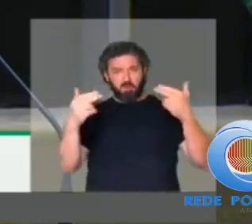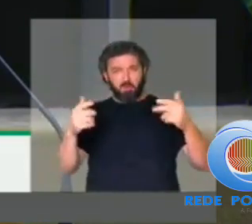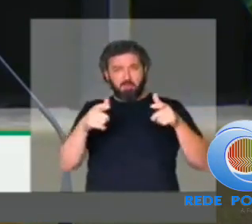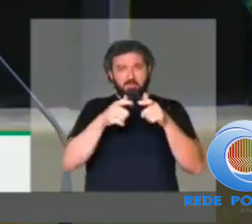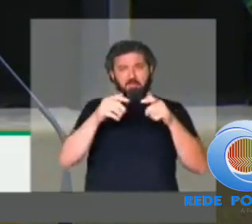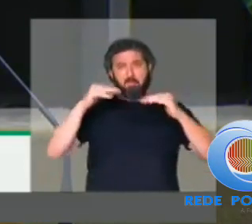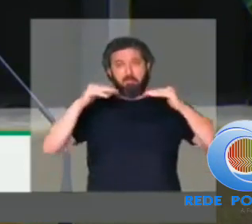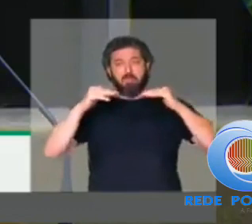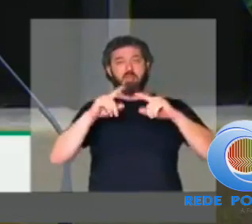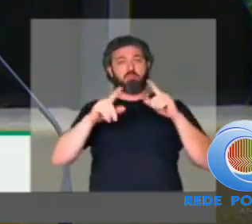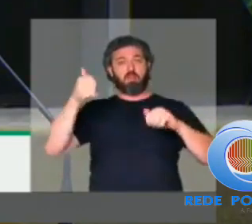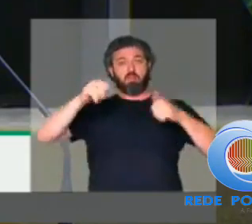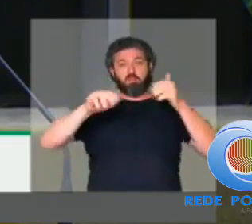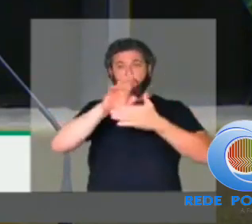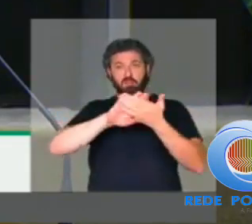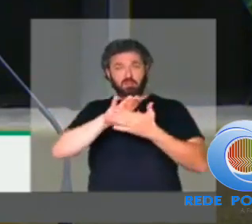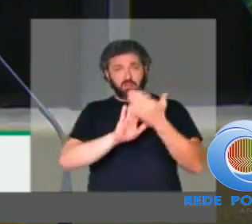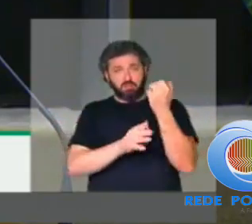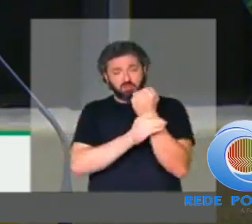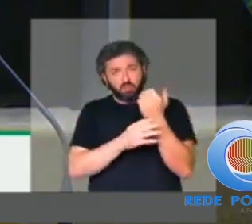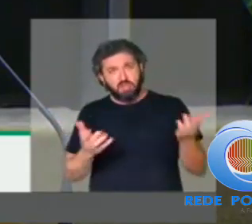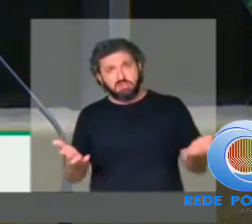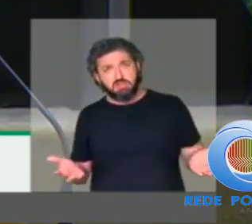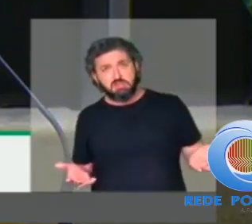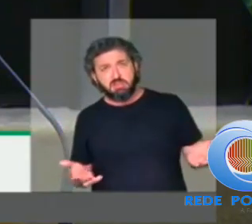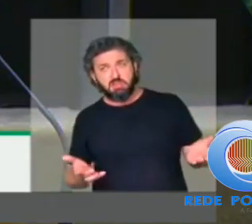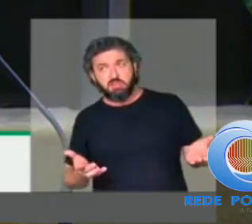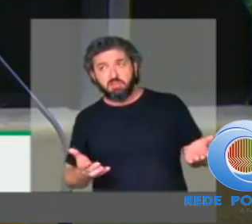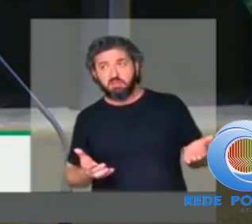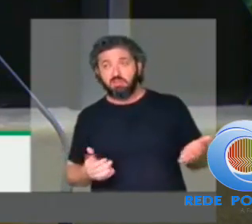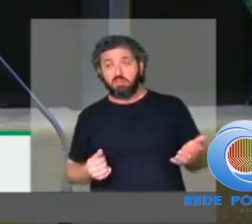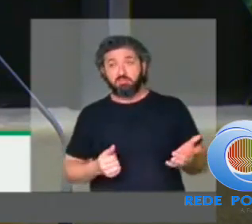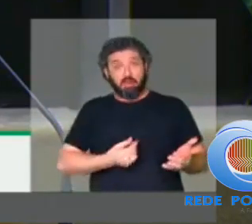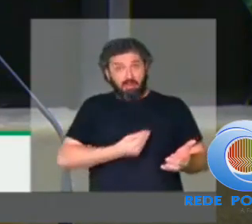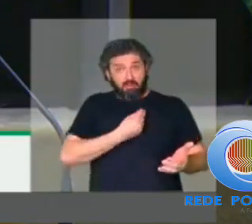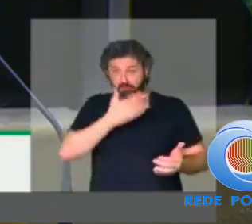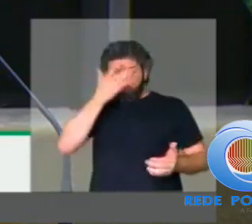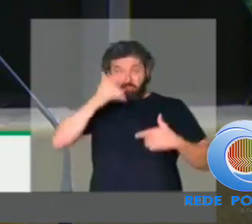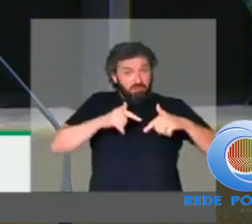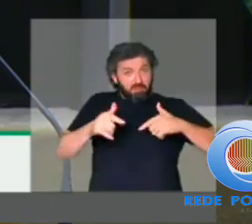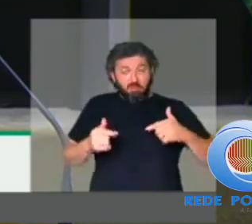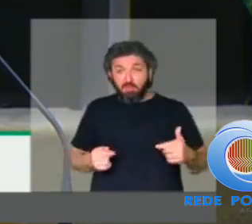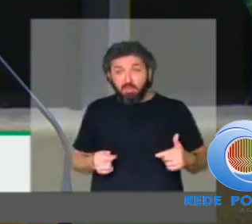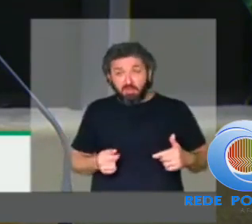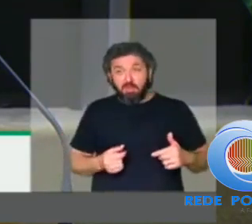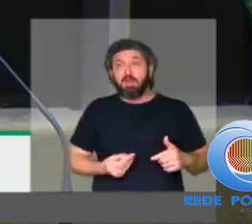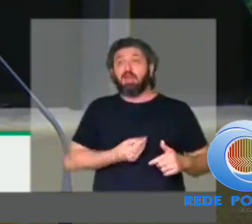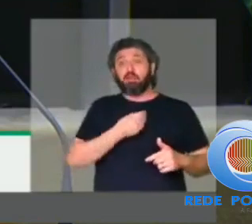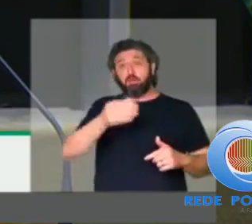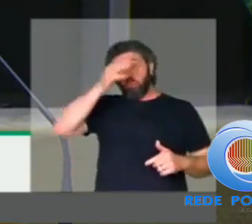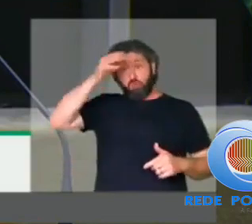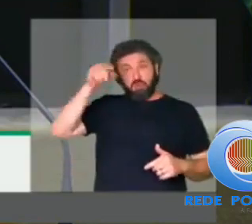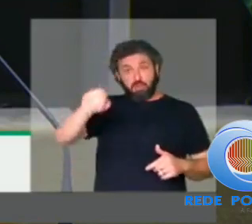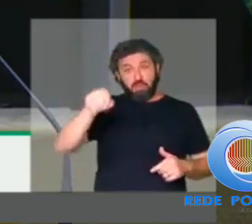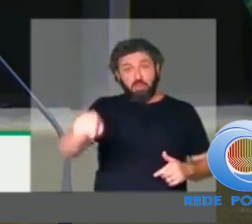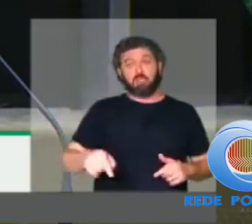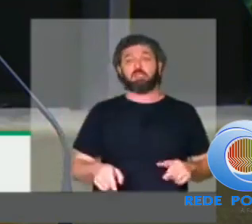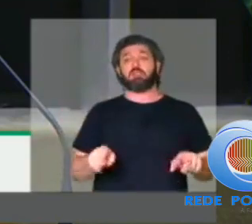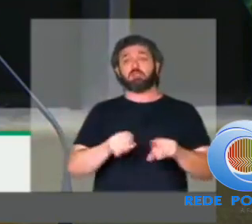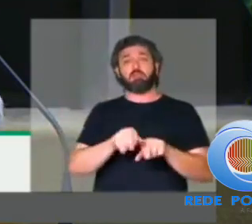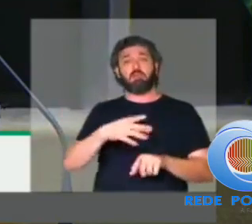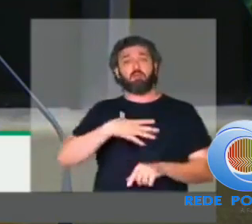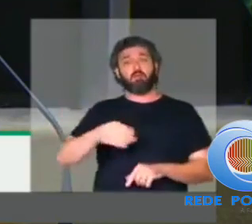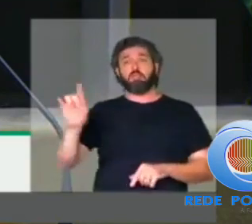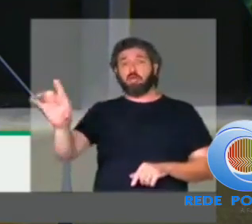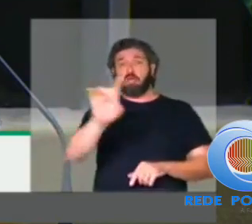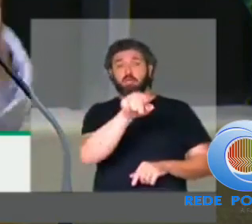porte sem avaliação da condição de segurança? É a vida do trabalhador e é a vida dos filhos de cada